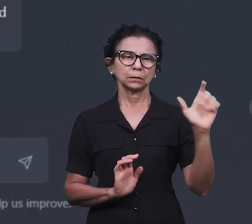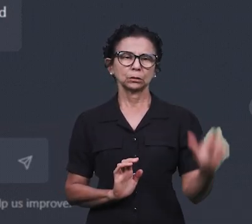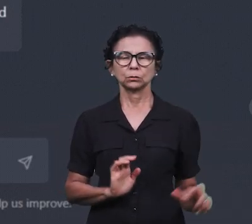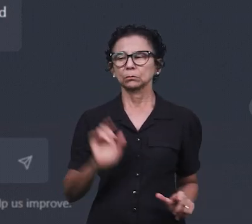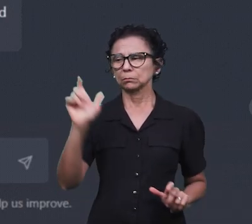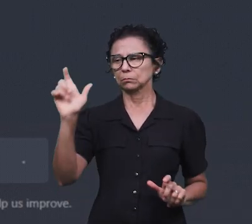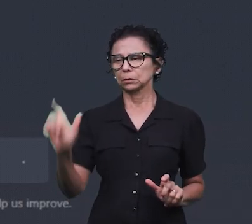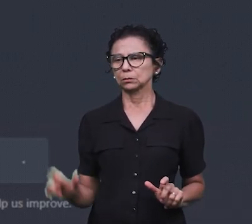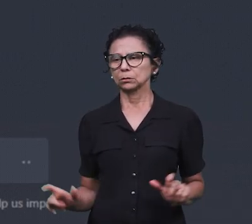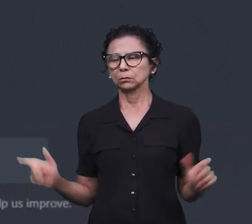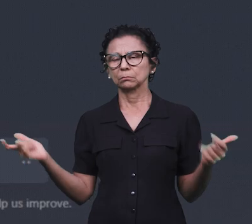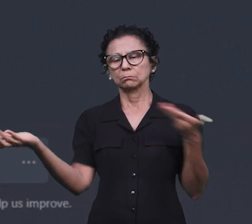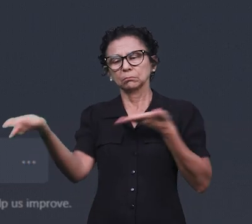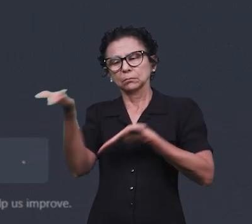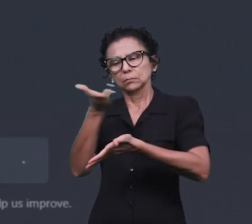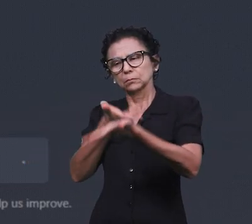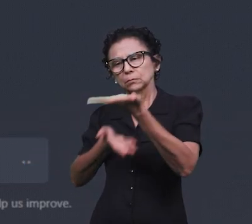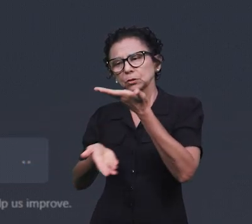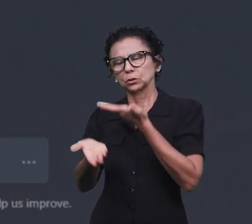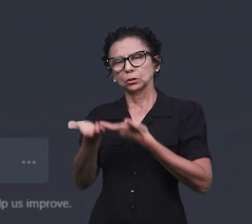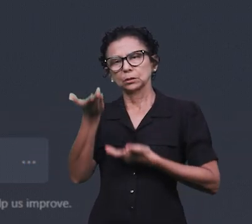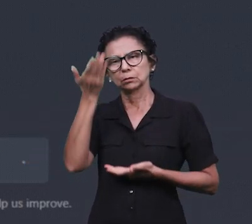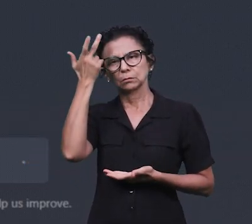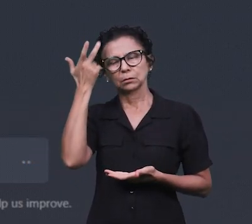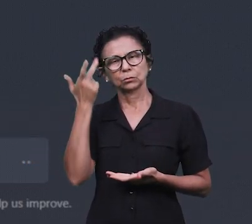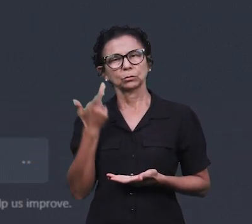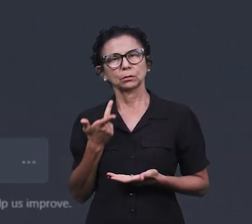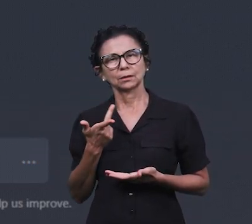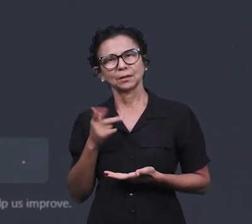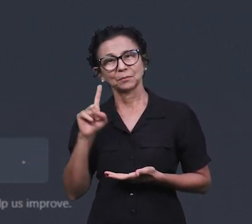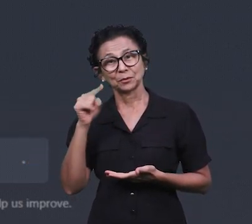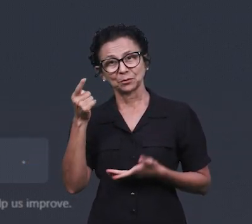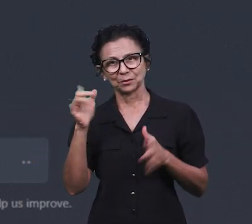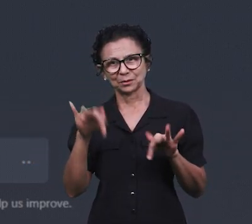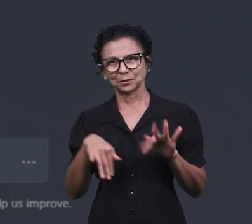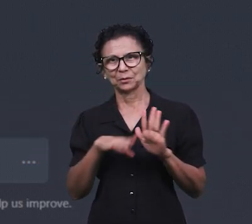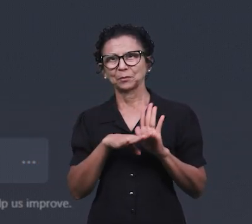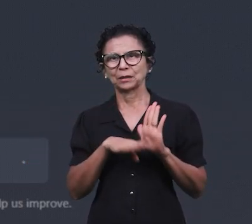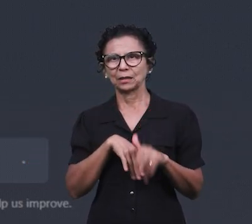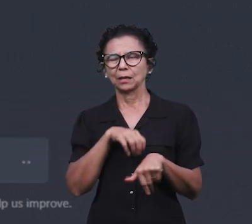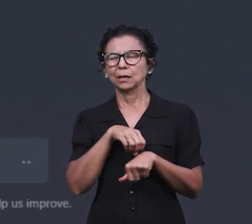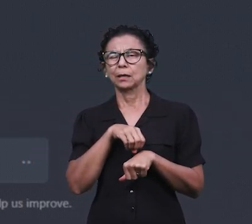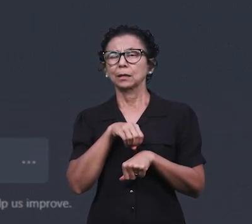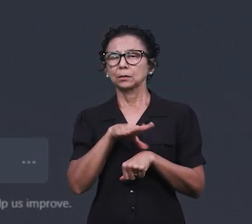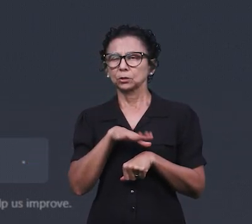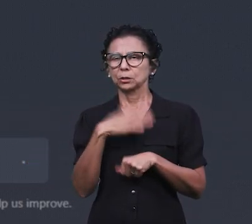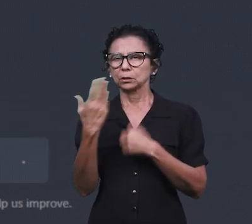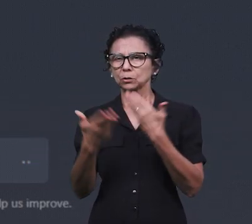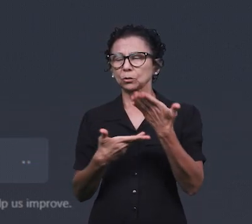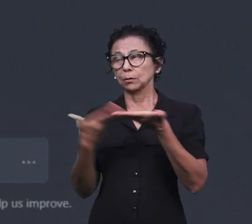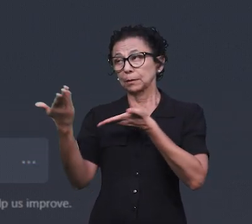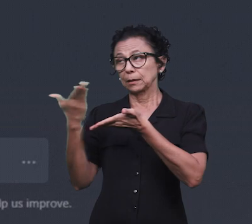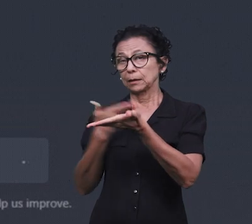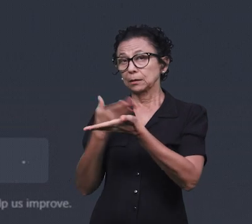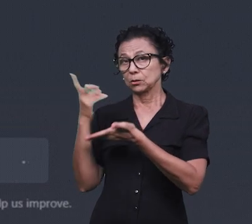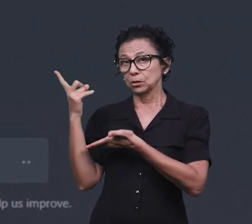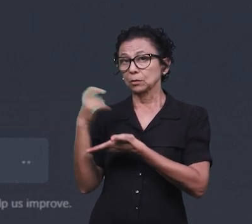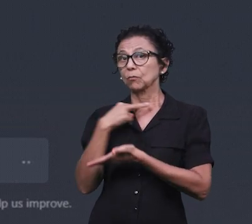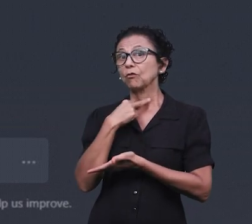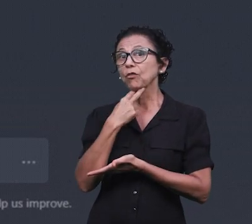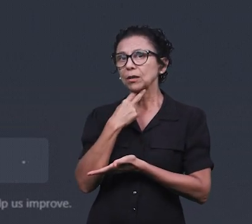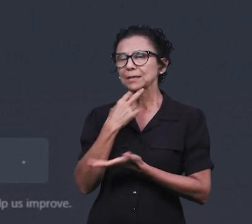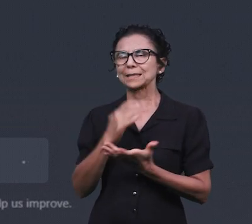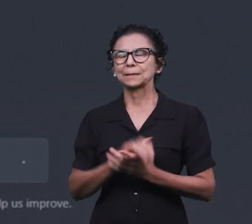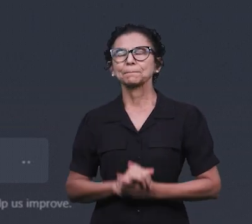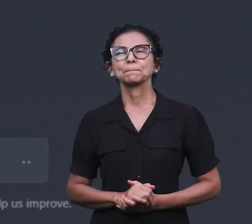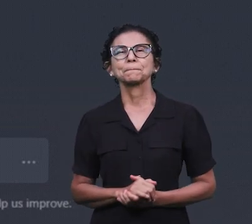mais natural possível, né? Mas no final aqui do programa vamos trazer uma dica aí de como interagir com o ChatGPT por comando de voz, tá